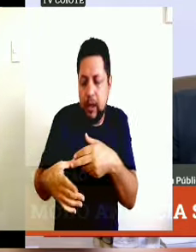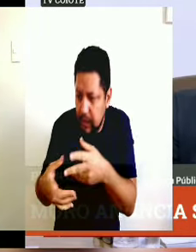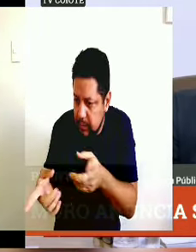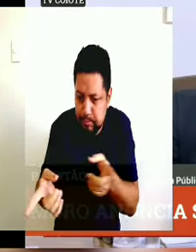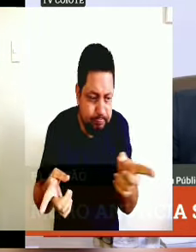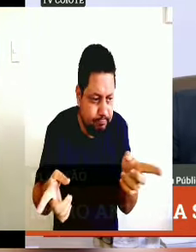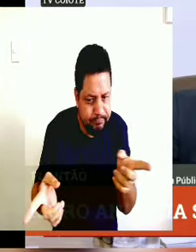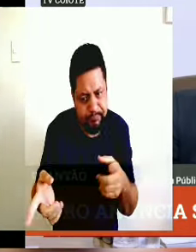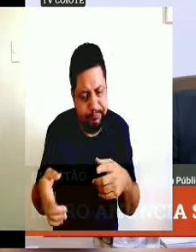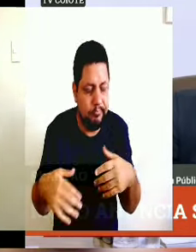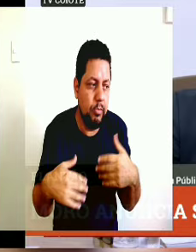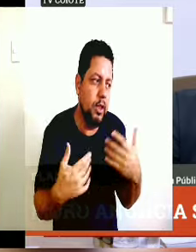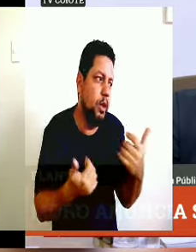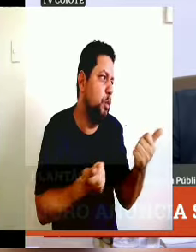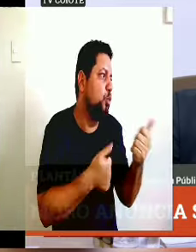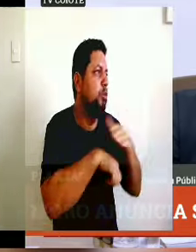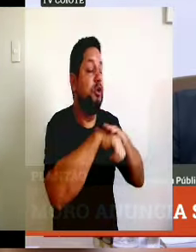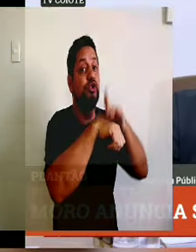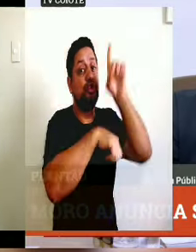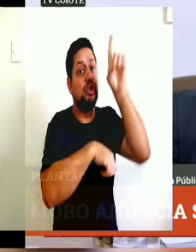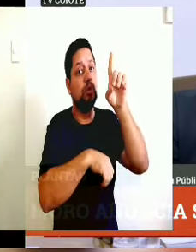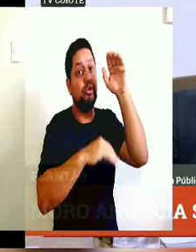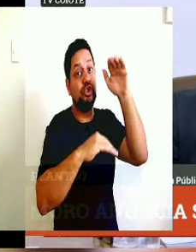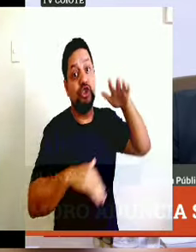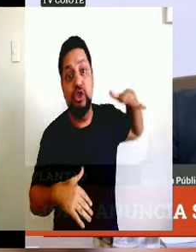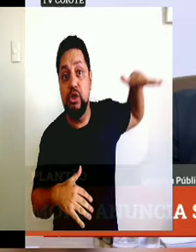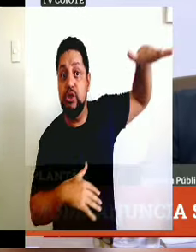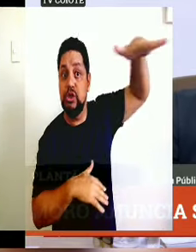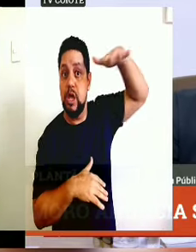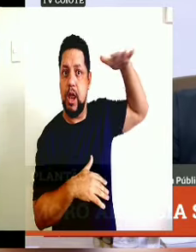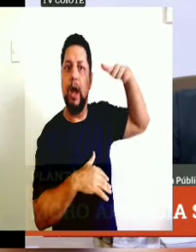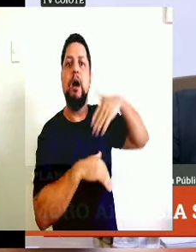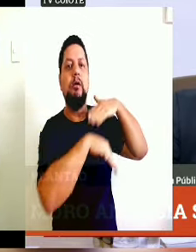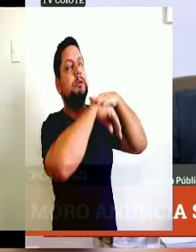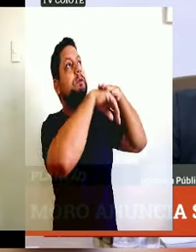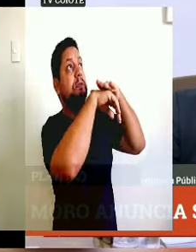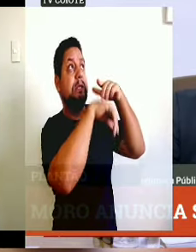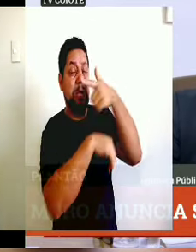acabamos concordando, eu e o diretor-geral, em promover essa troca